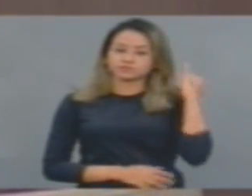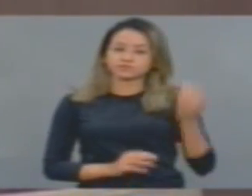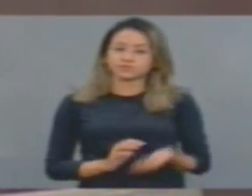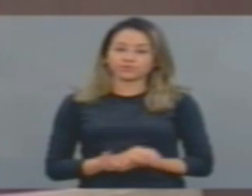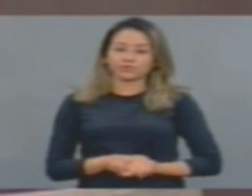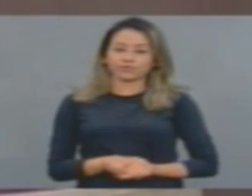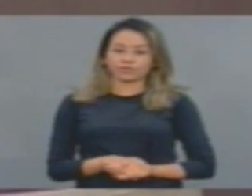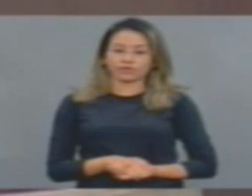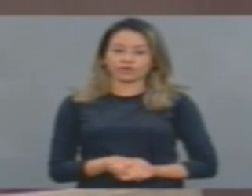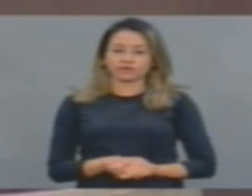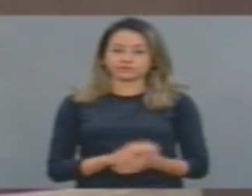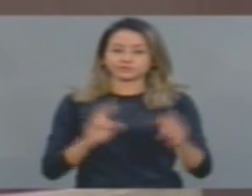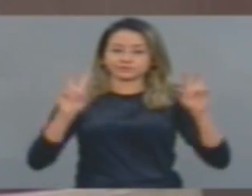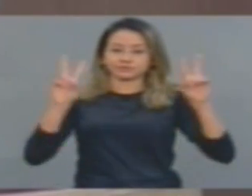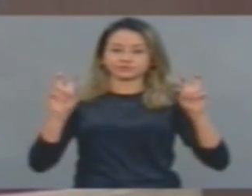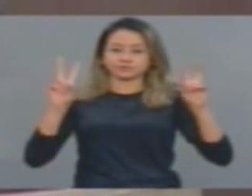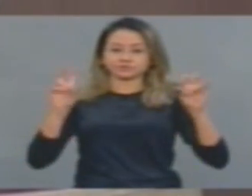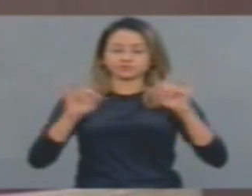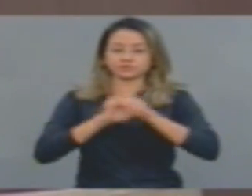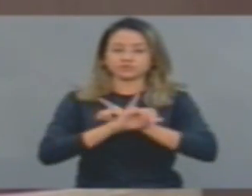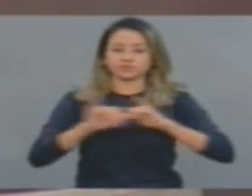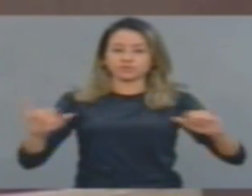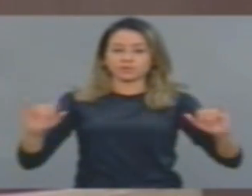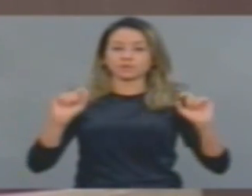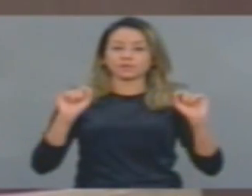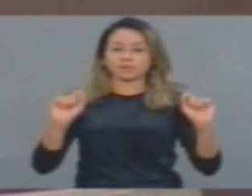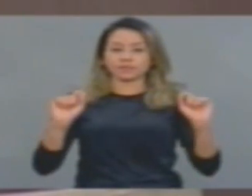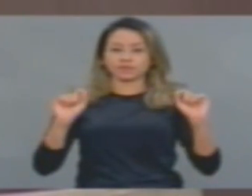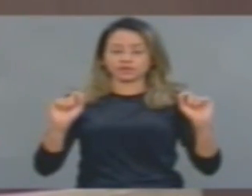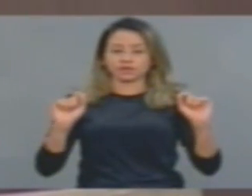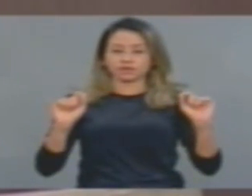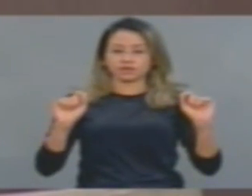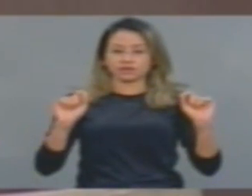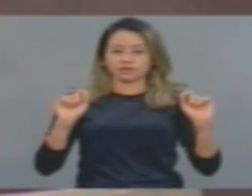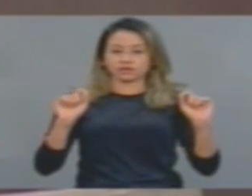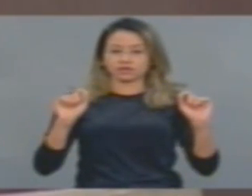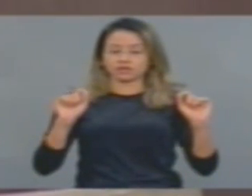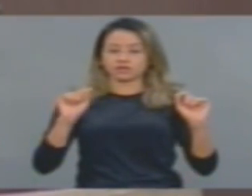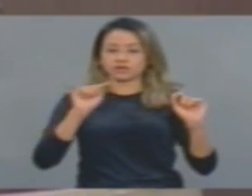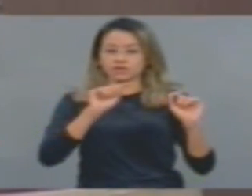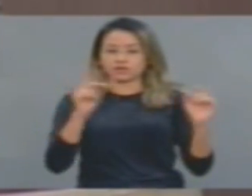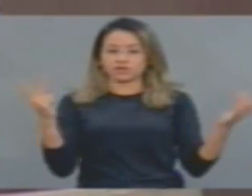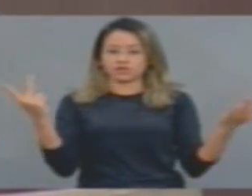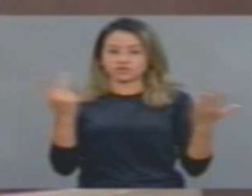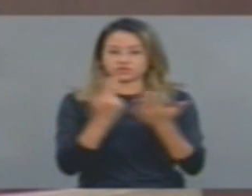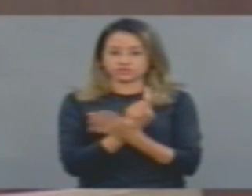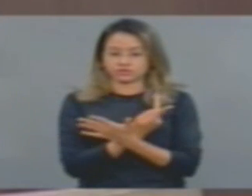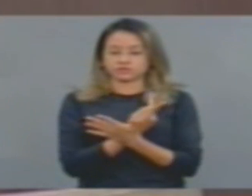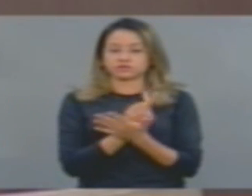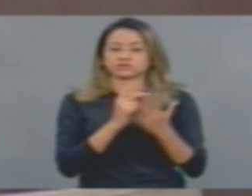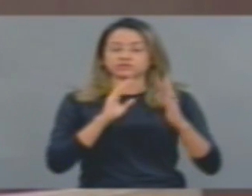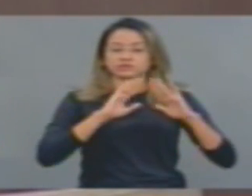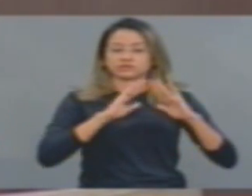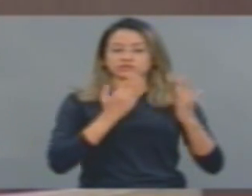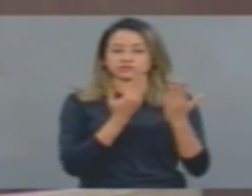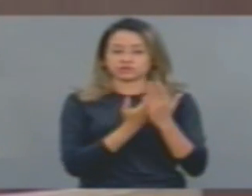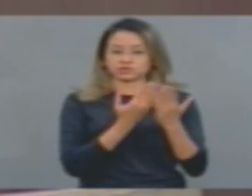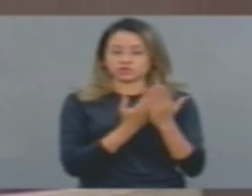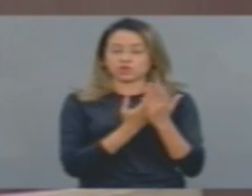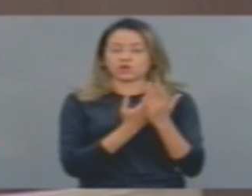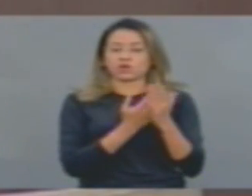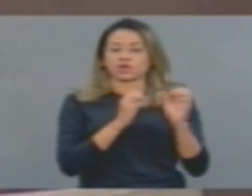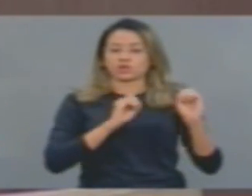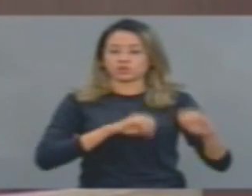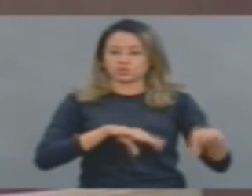trazem notícias sobre o colapso do sistema socioeducativo.